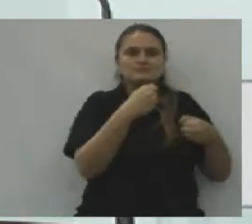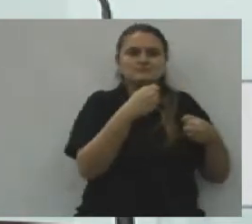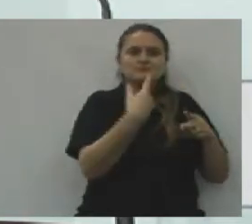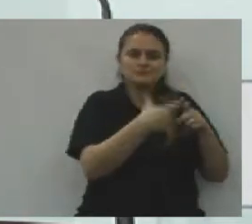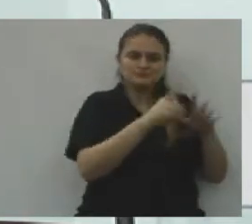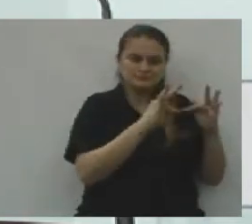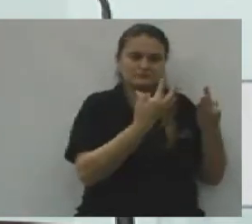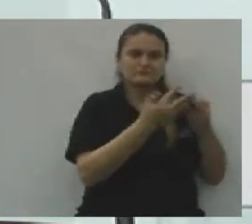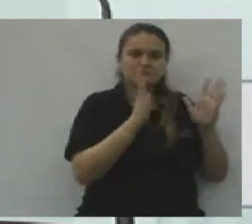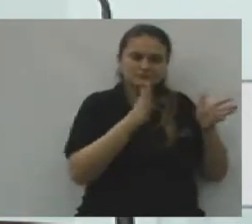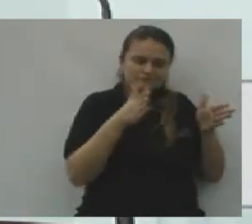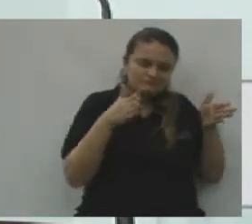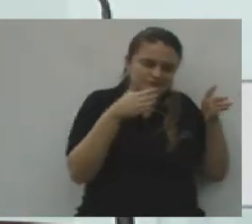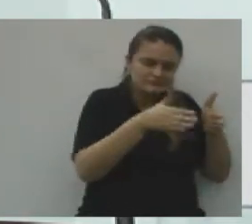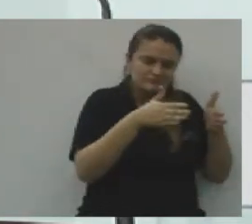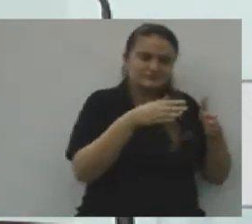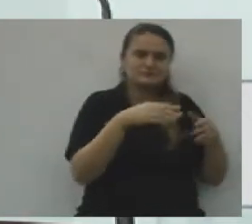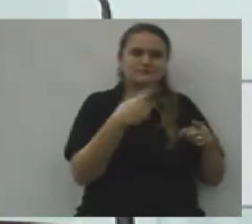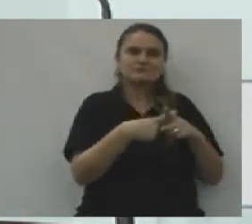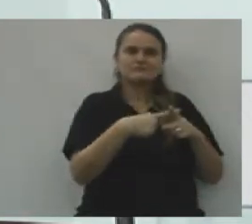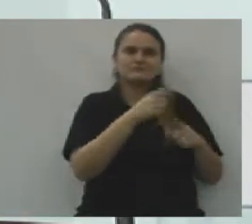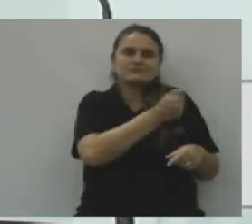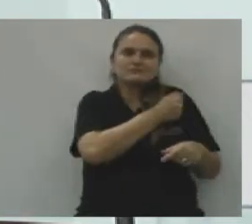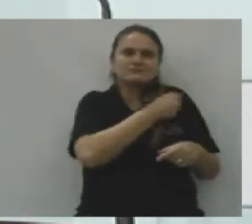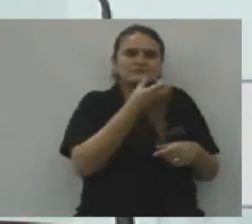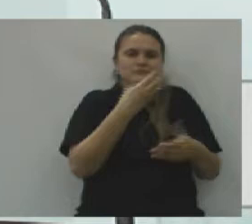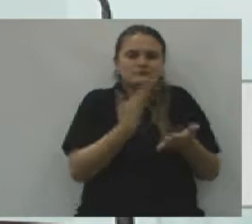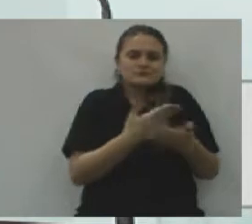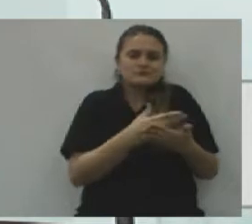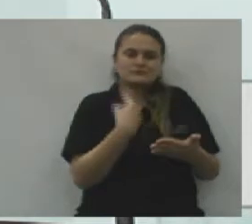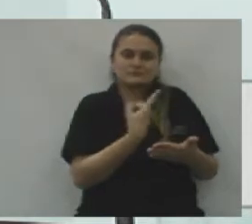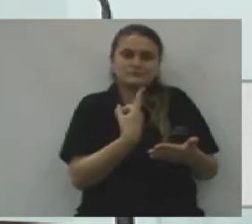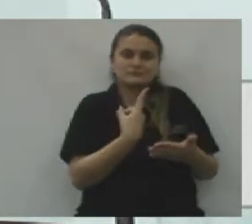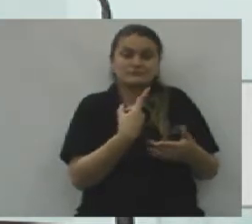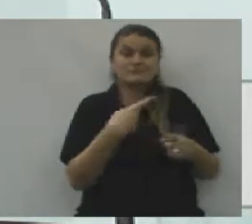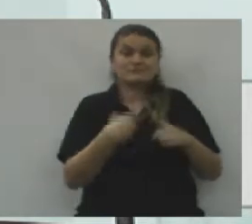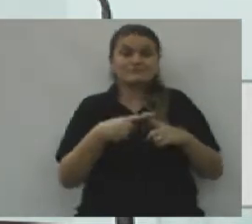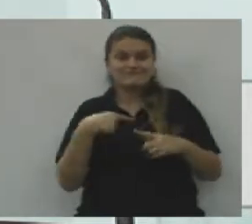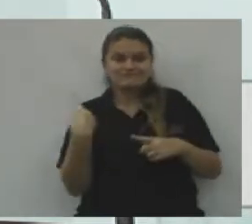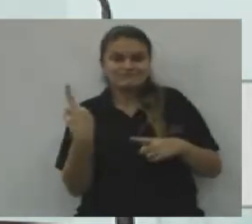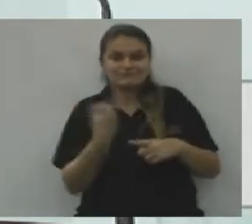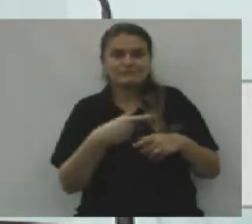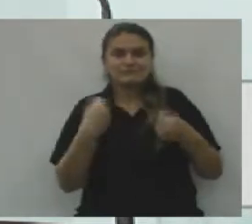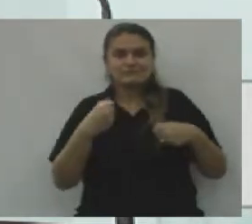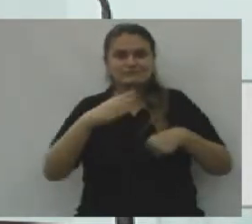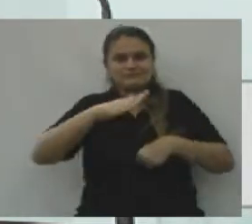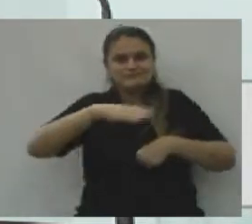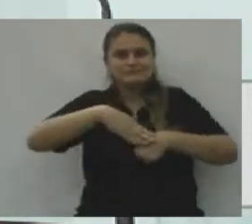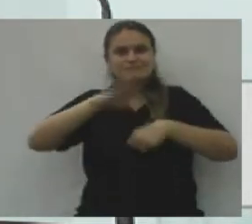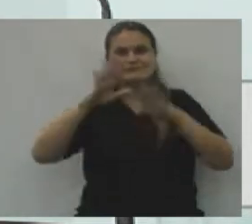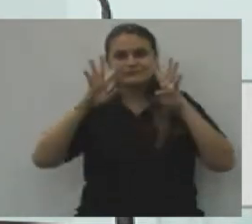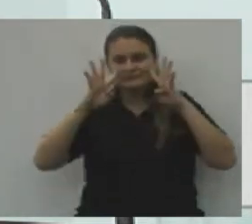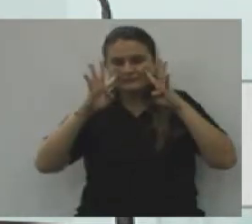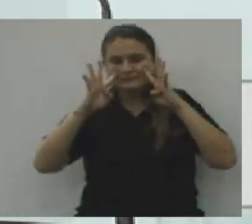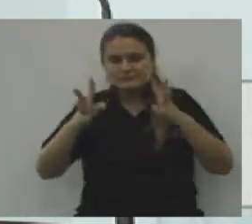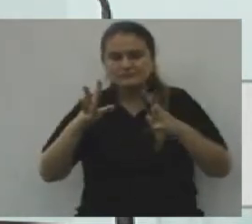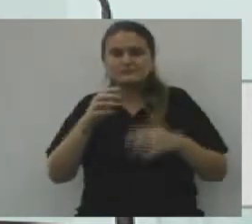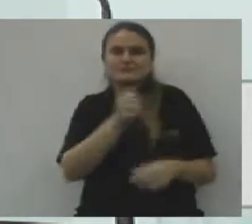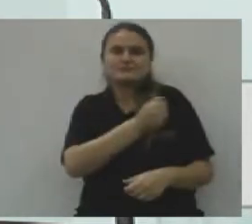se encarrega, os autodidatas se viram sozinhos. O nosso desafio é que nós somos preparados